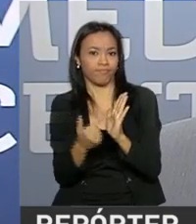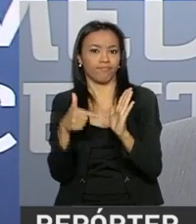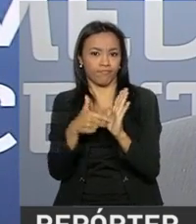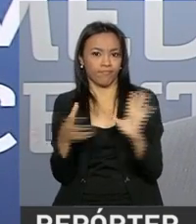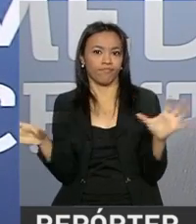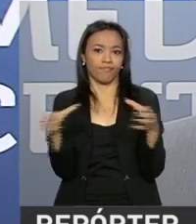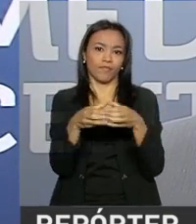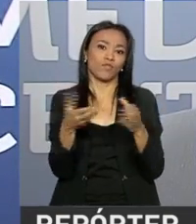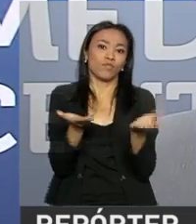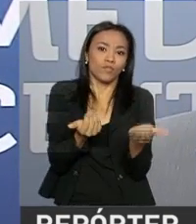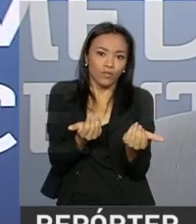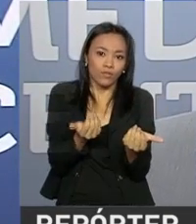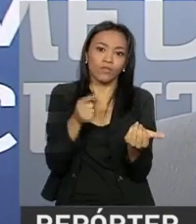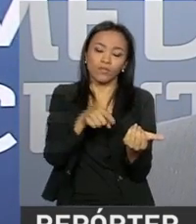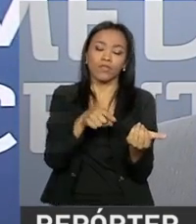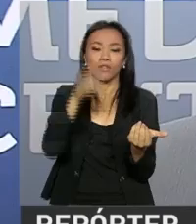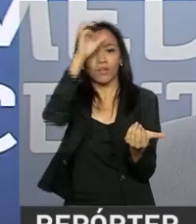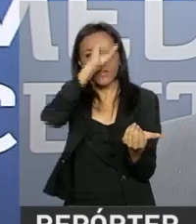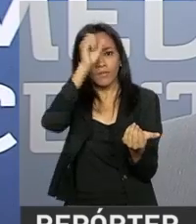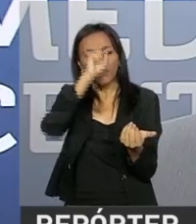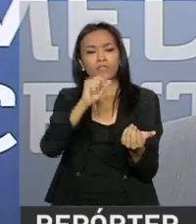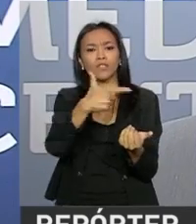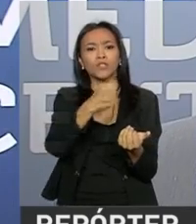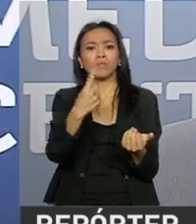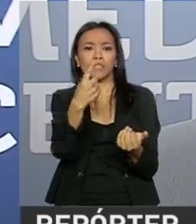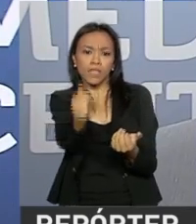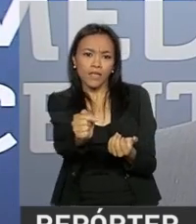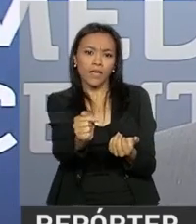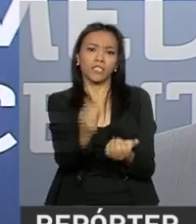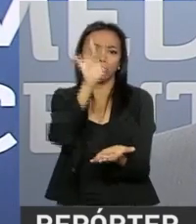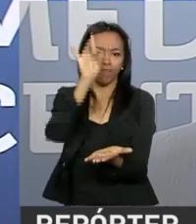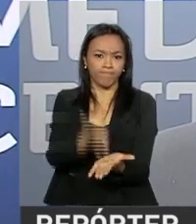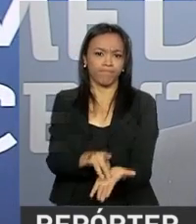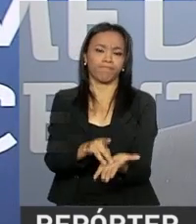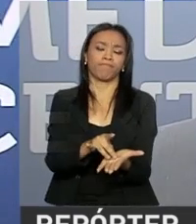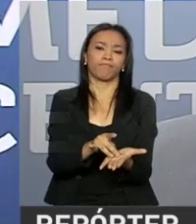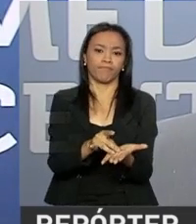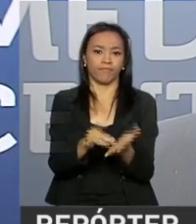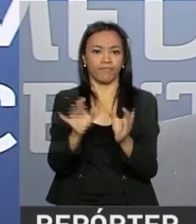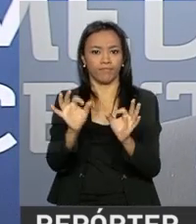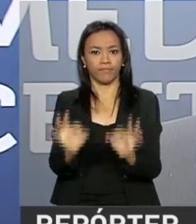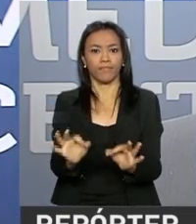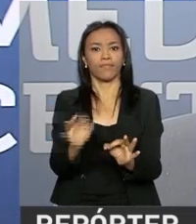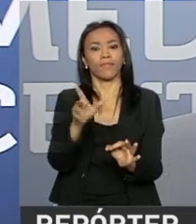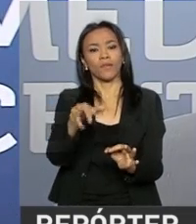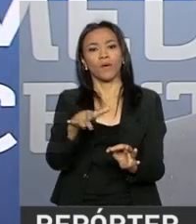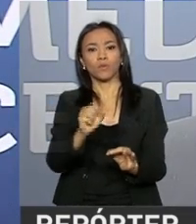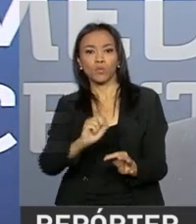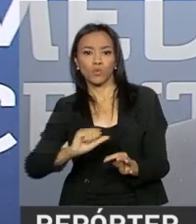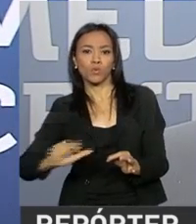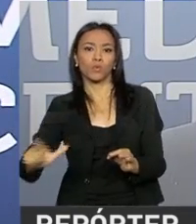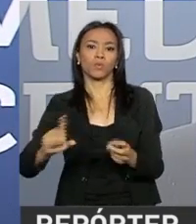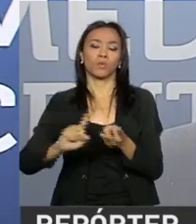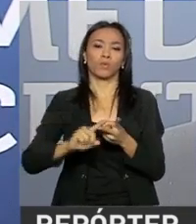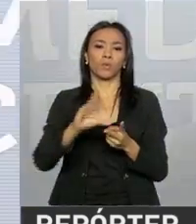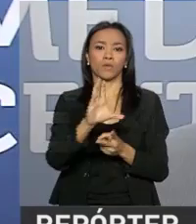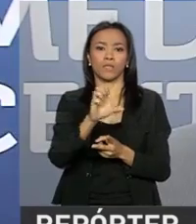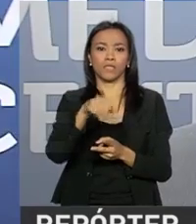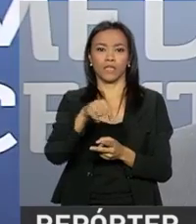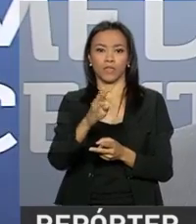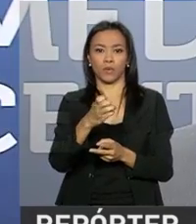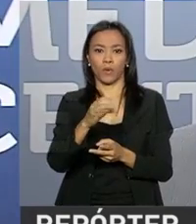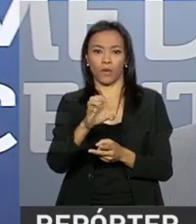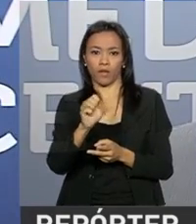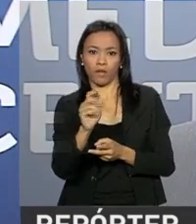possa, já em 2017, ele estar efetivo ali, assim como na região sul e na região centro-oeste. Será